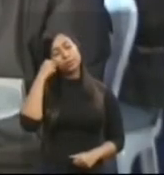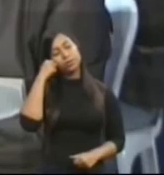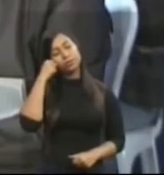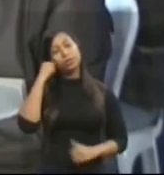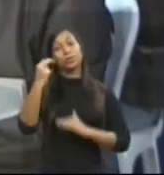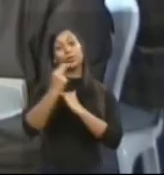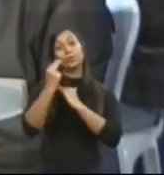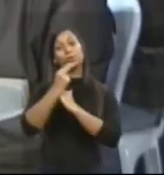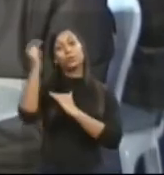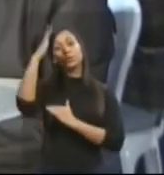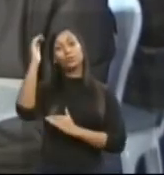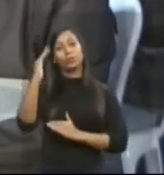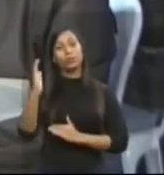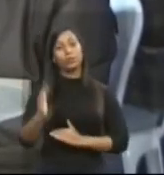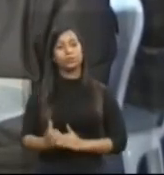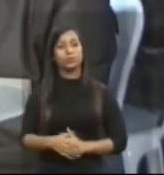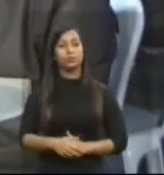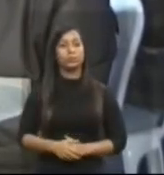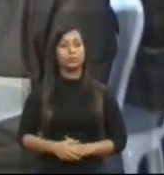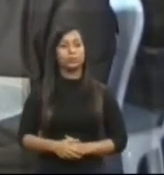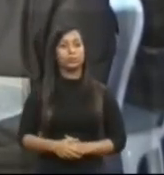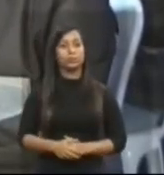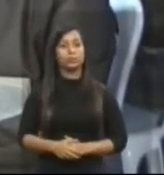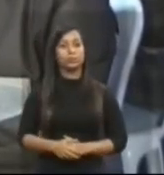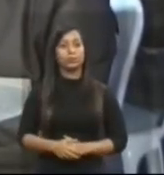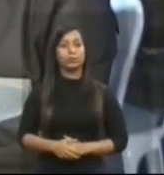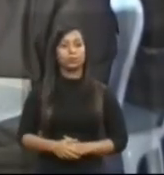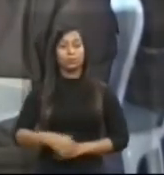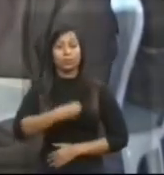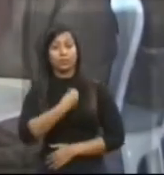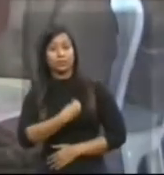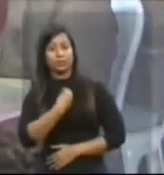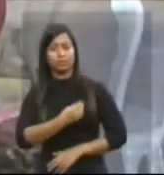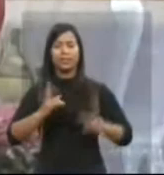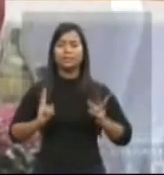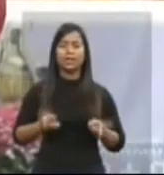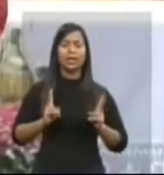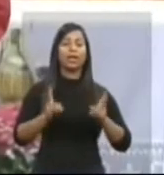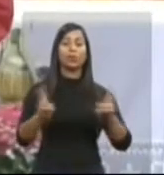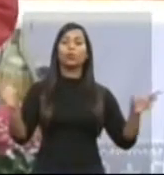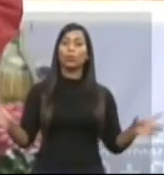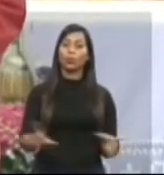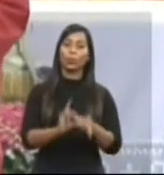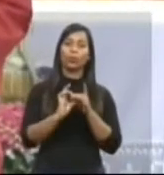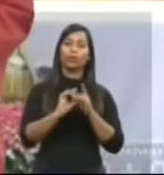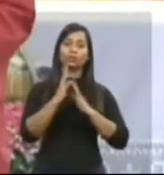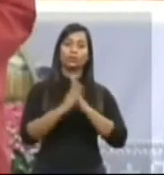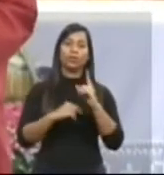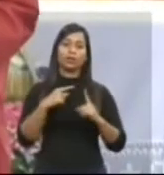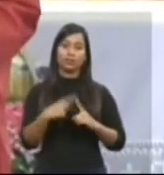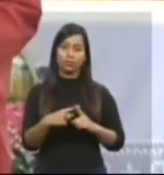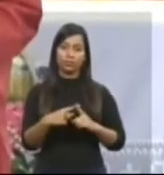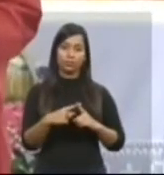é a padroeira do Brasil, a fim de vivermos sempre unidos na